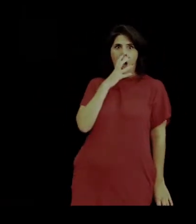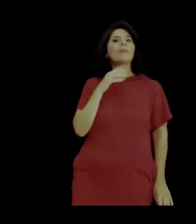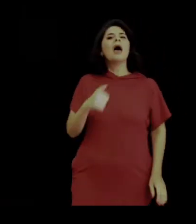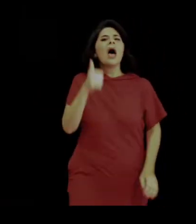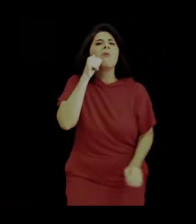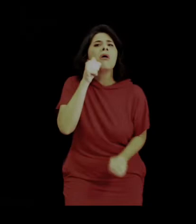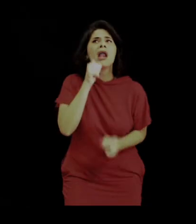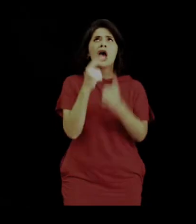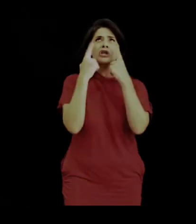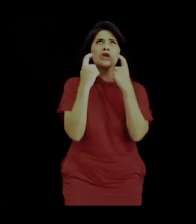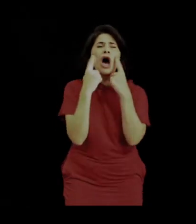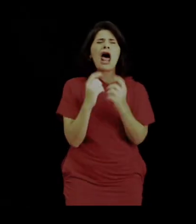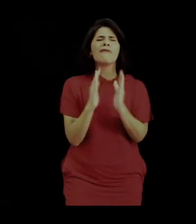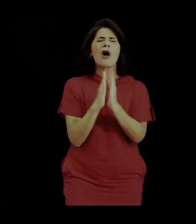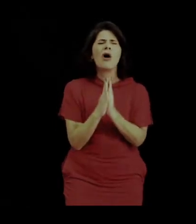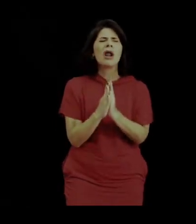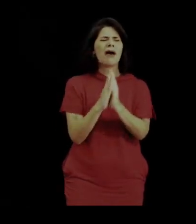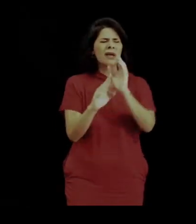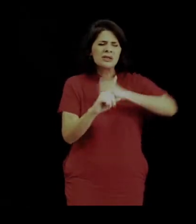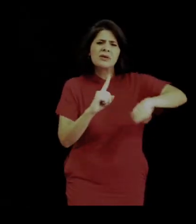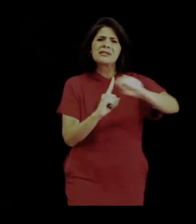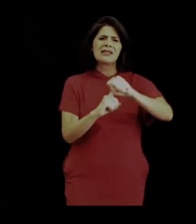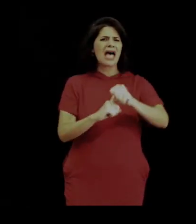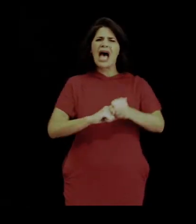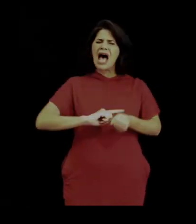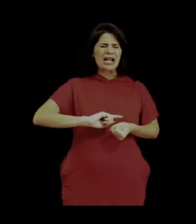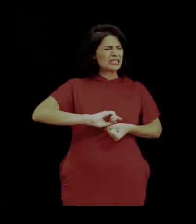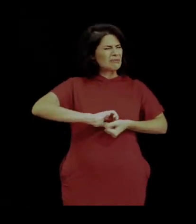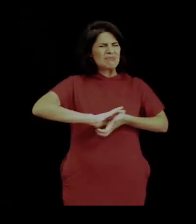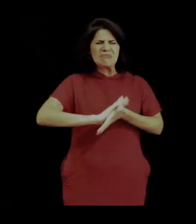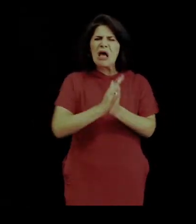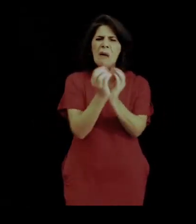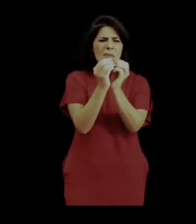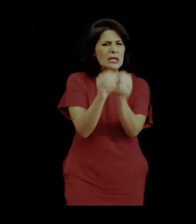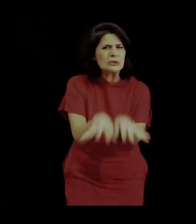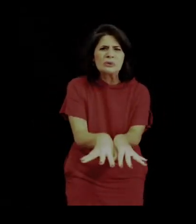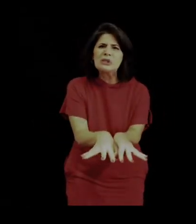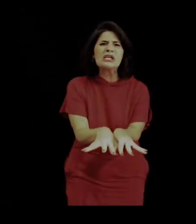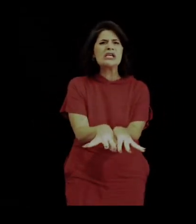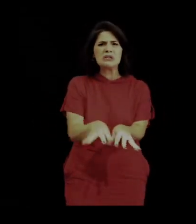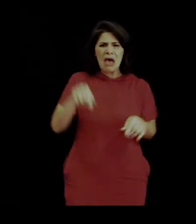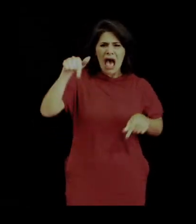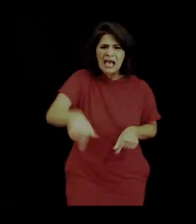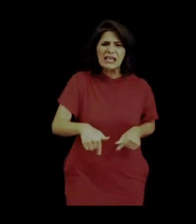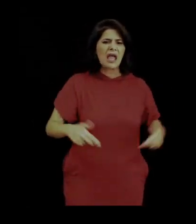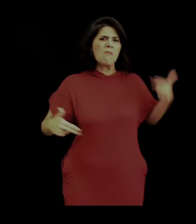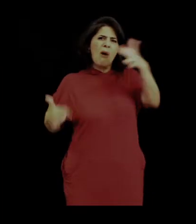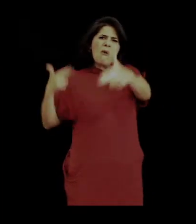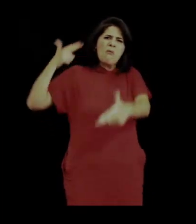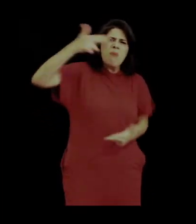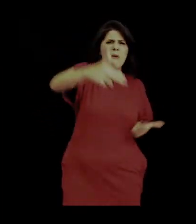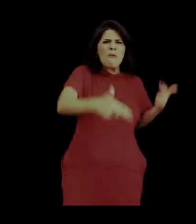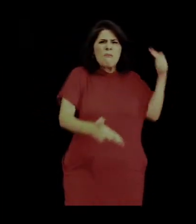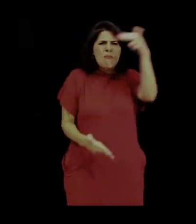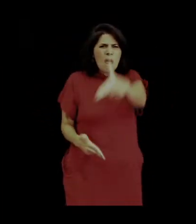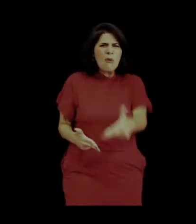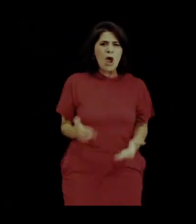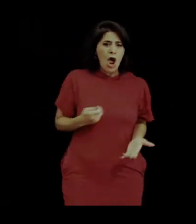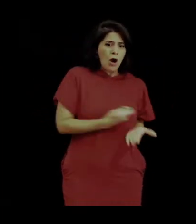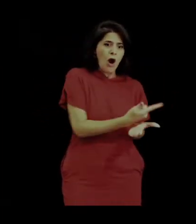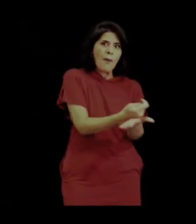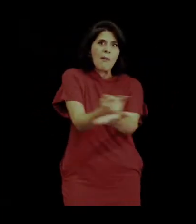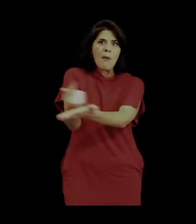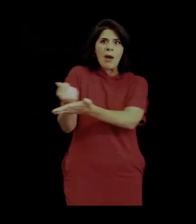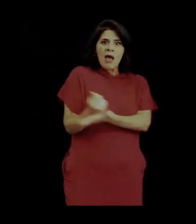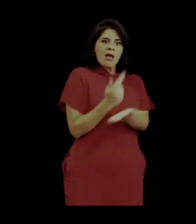olhava para a sociedade corrompida na cidade do bang bang Story consumismo aqui já que segue